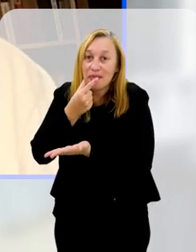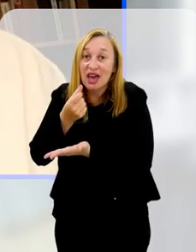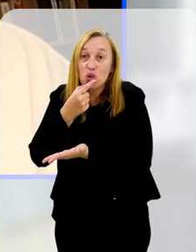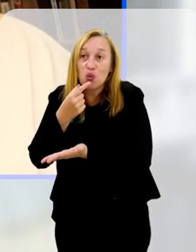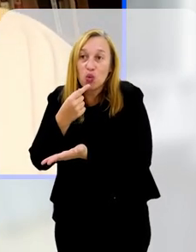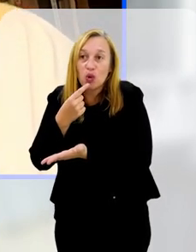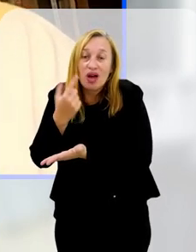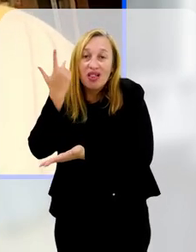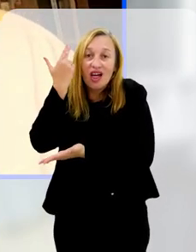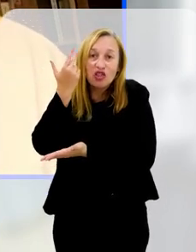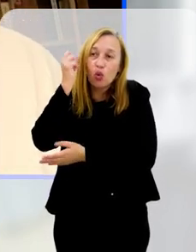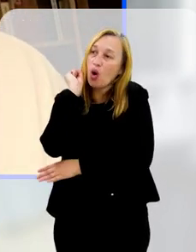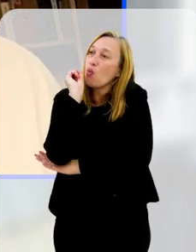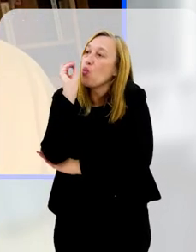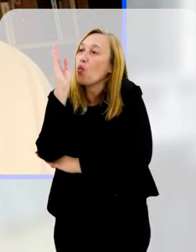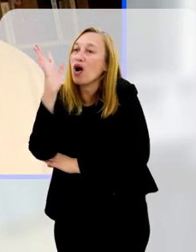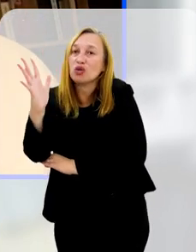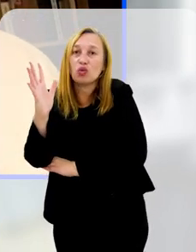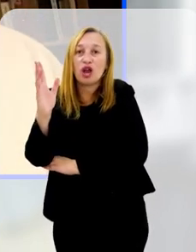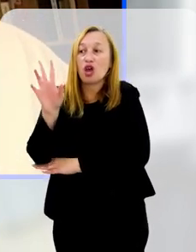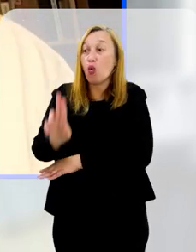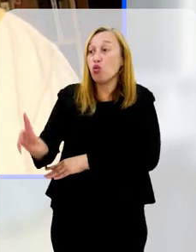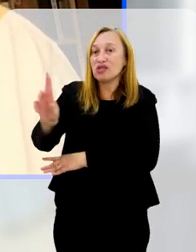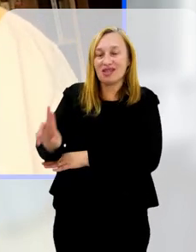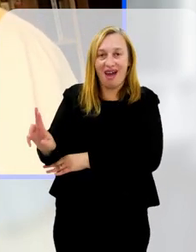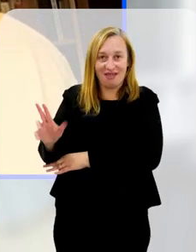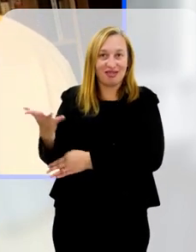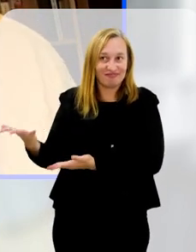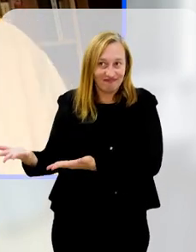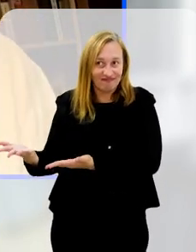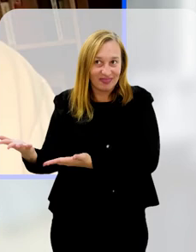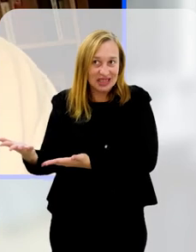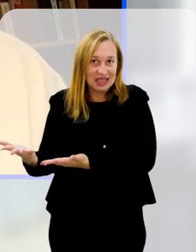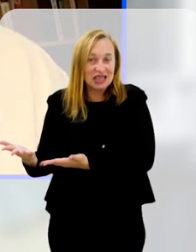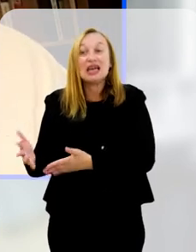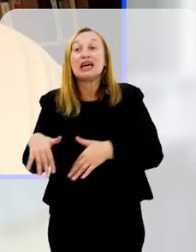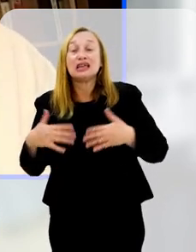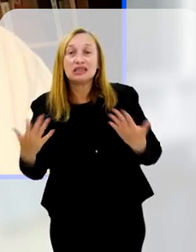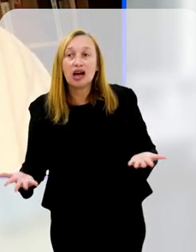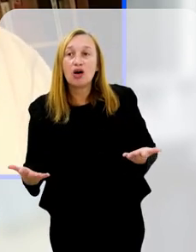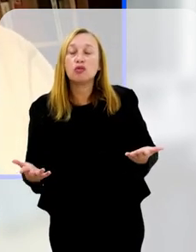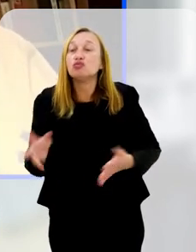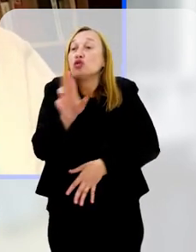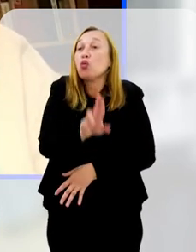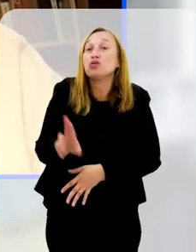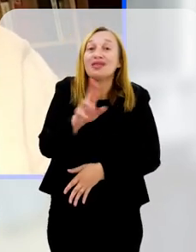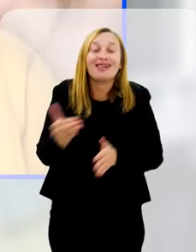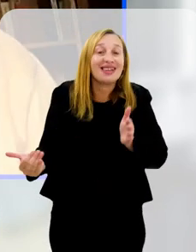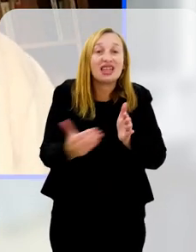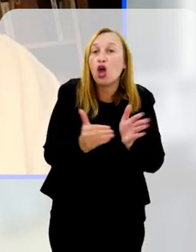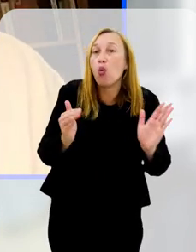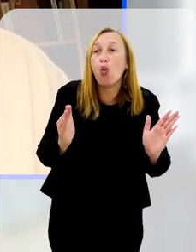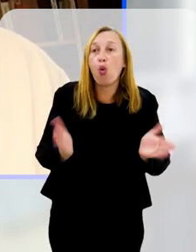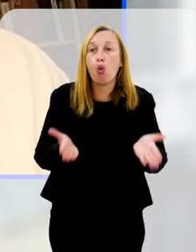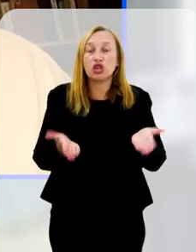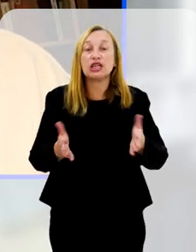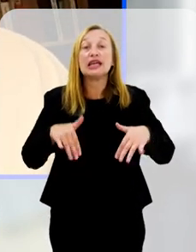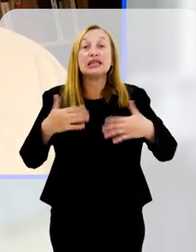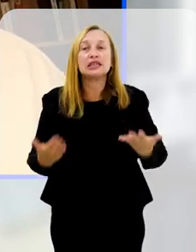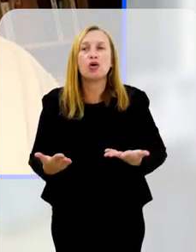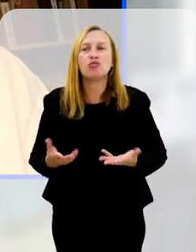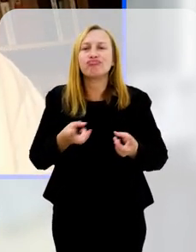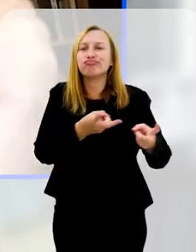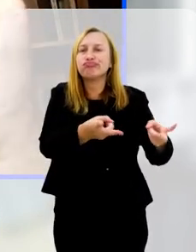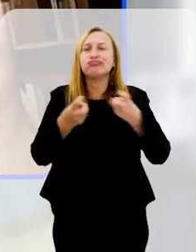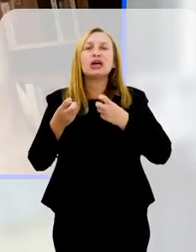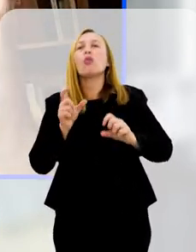o mundo a partir de descrição de padres jesuítas. E são utilizados até